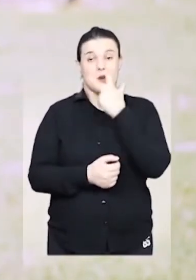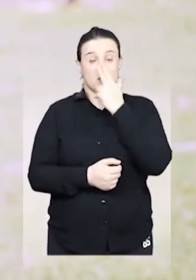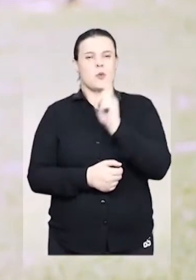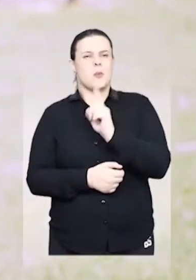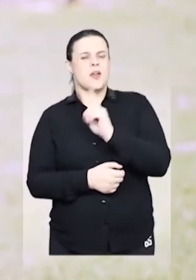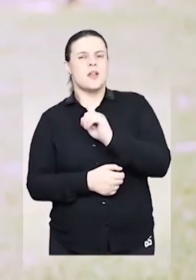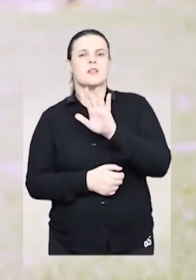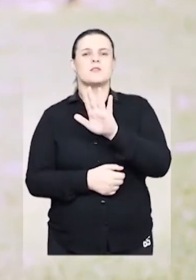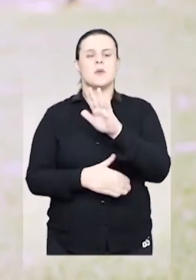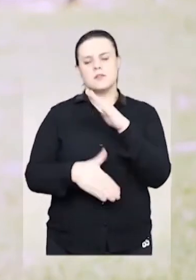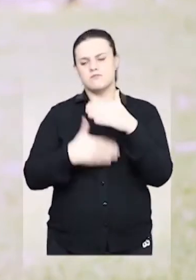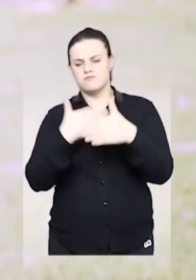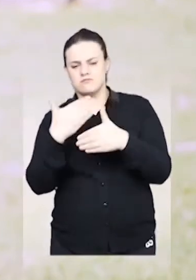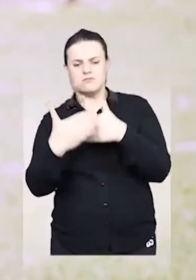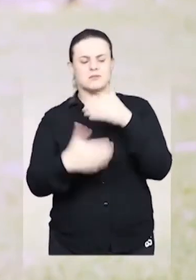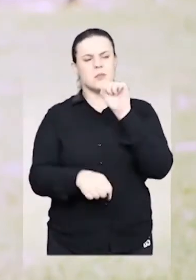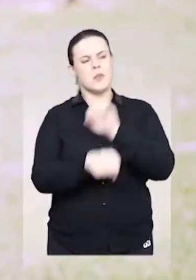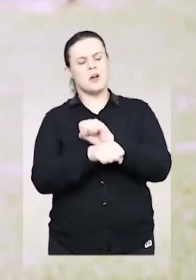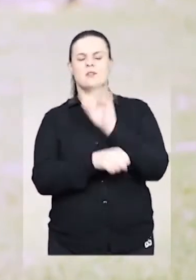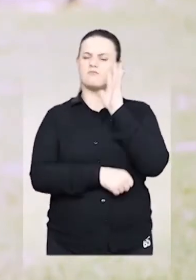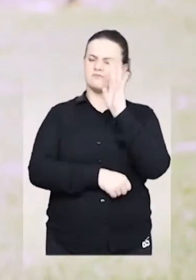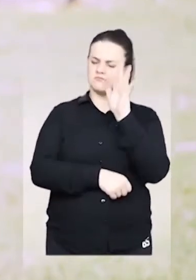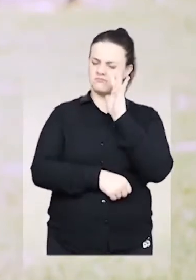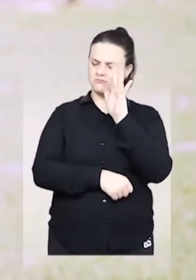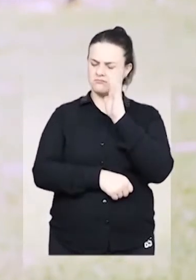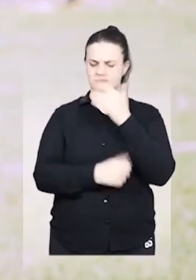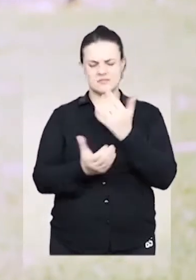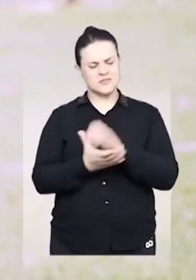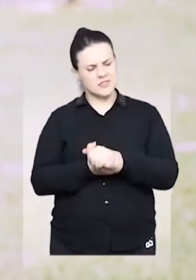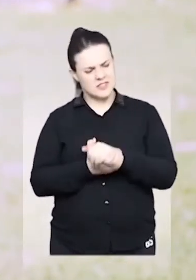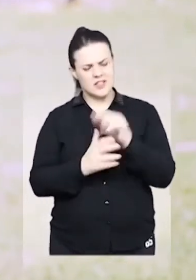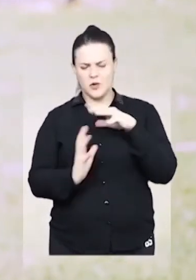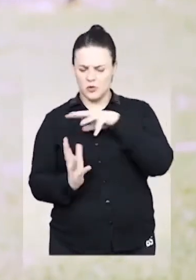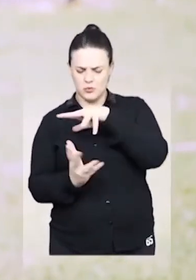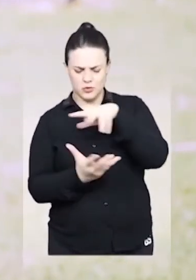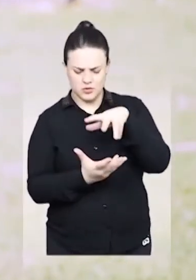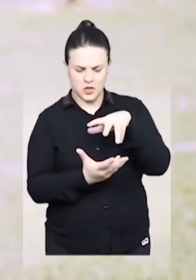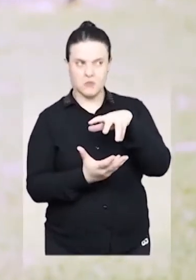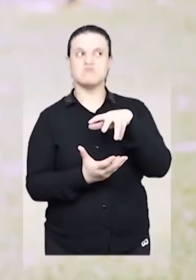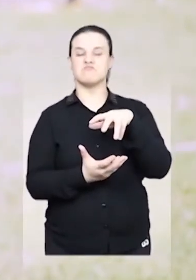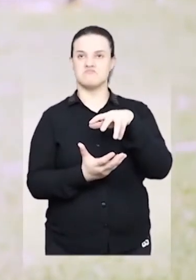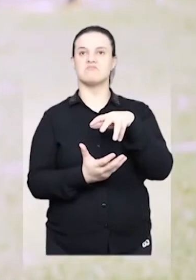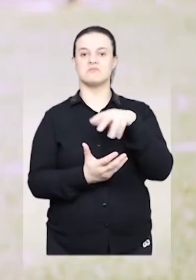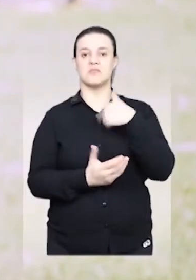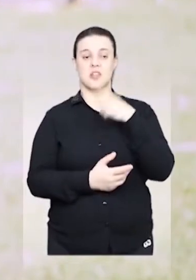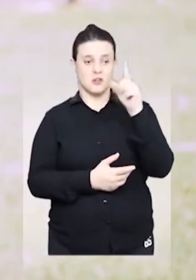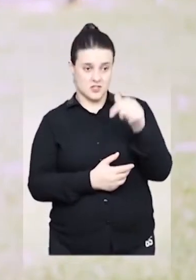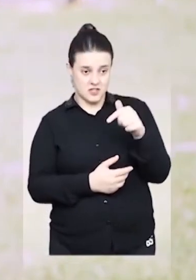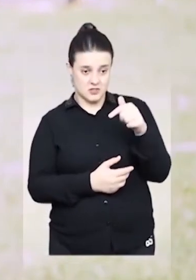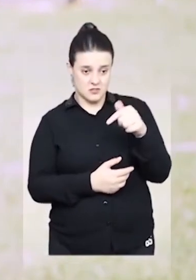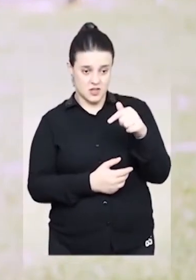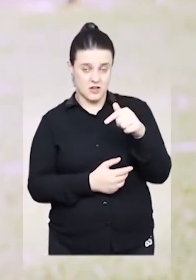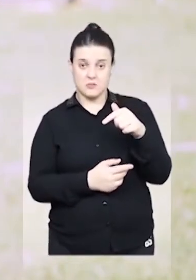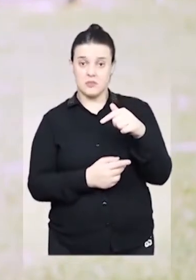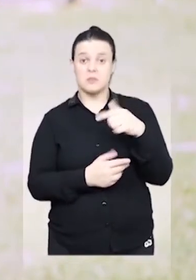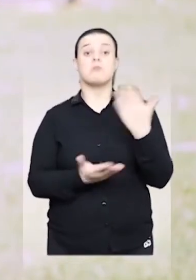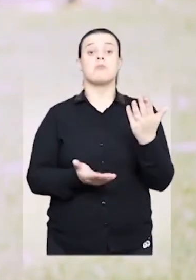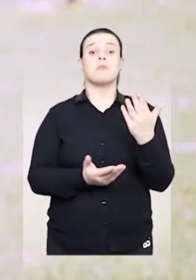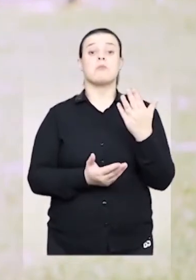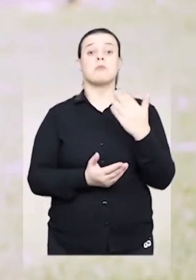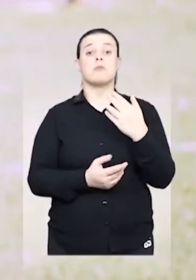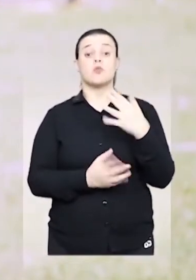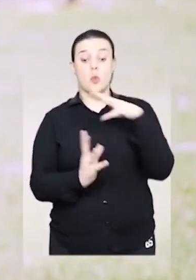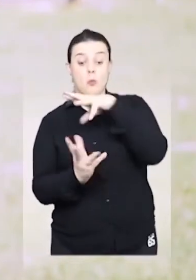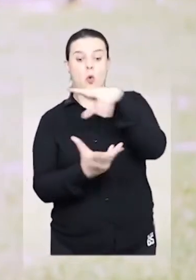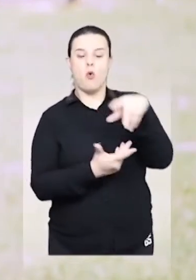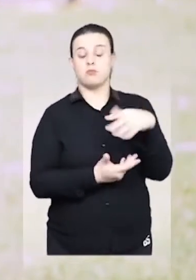parece muito, mas depois que você para pensar poxa, eu estava no mundial, então eu estou em 17º, mas entre 17º